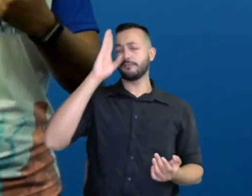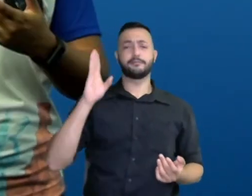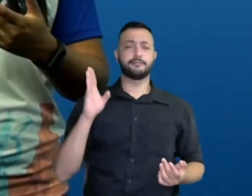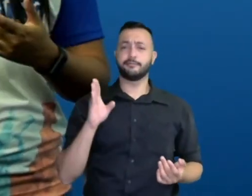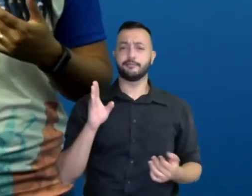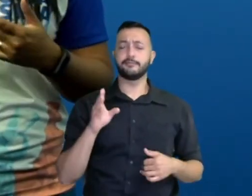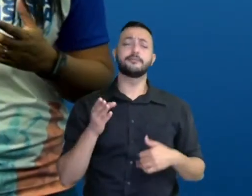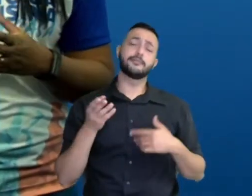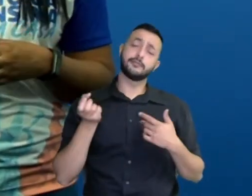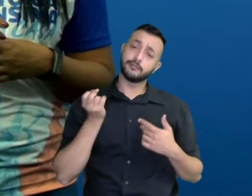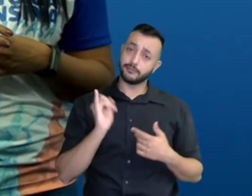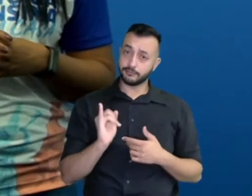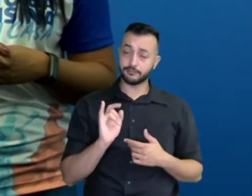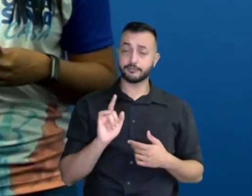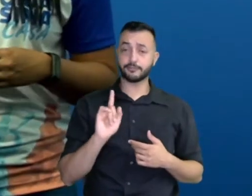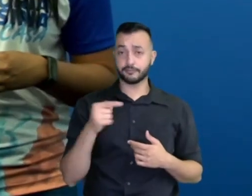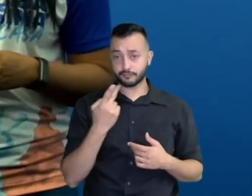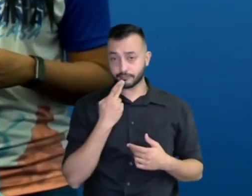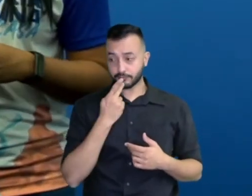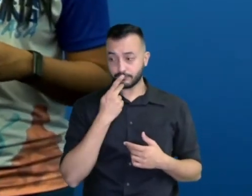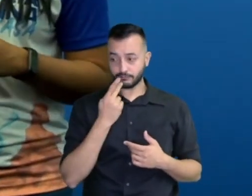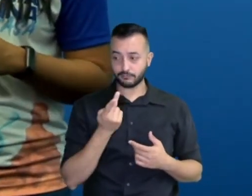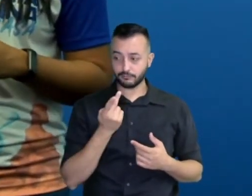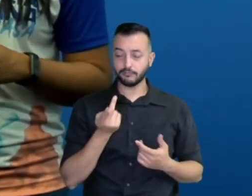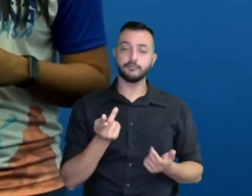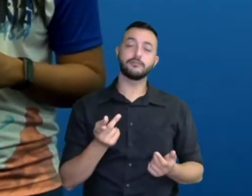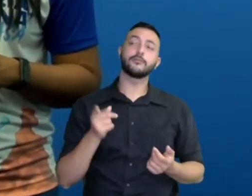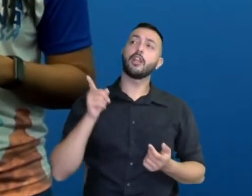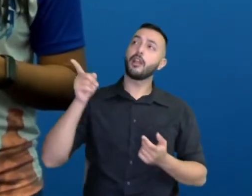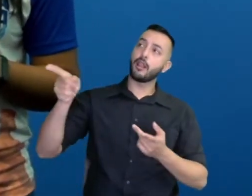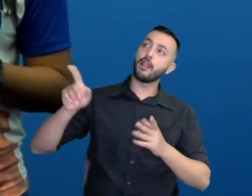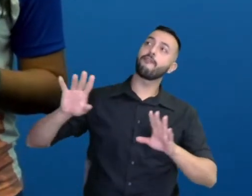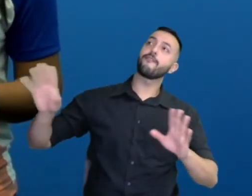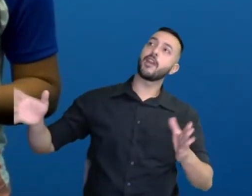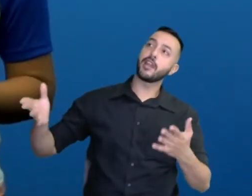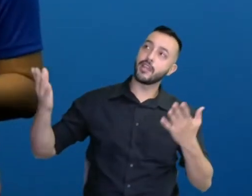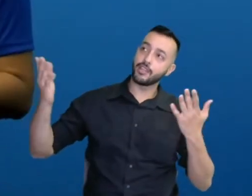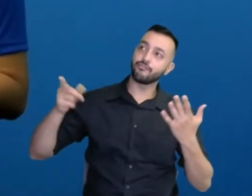não ser que a gente esteja dizendo assim, ó, o evento vai